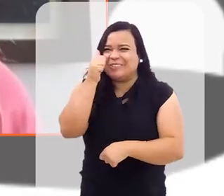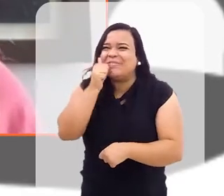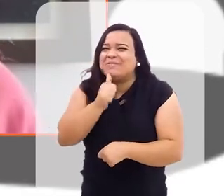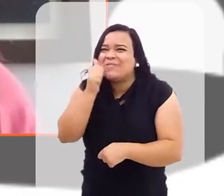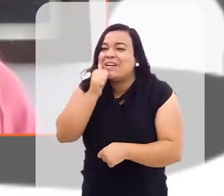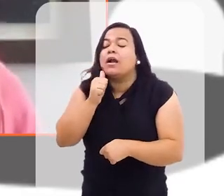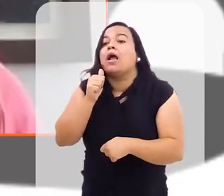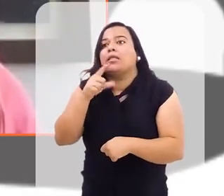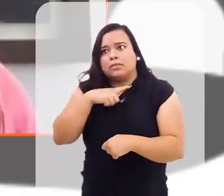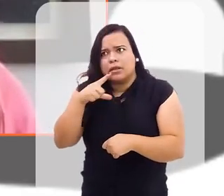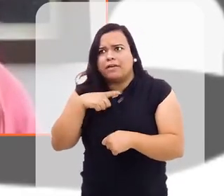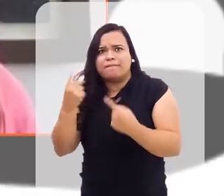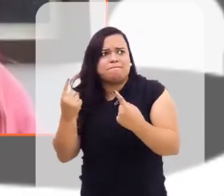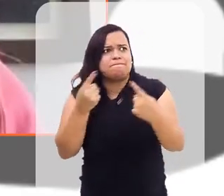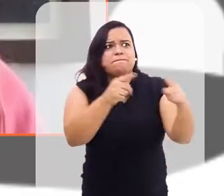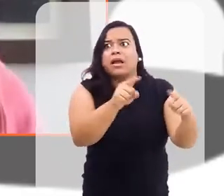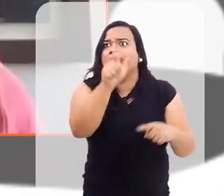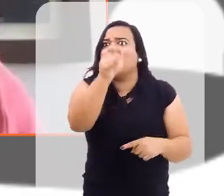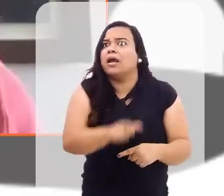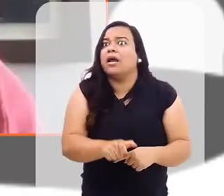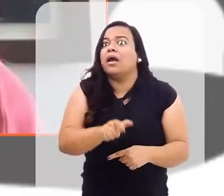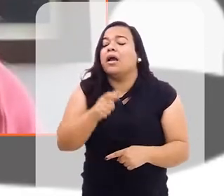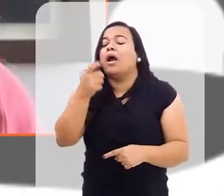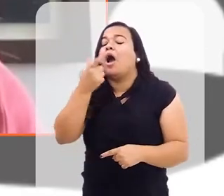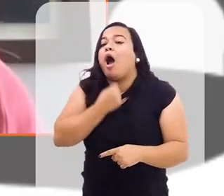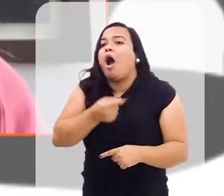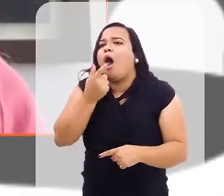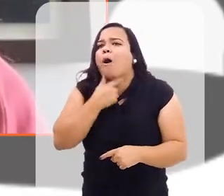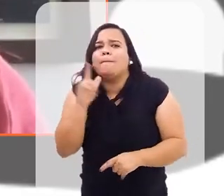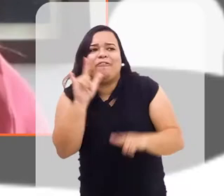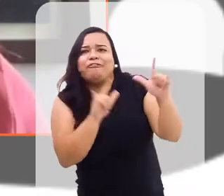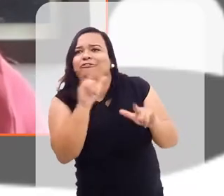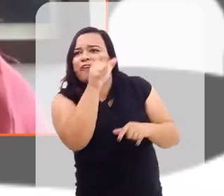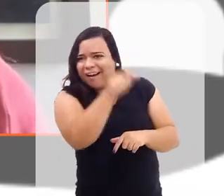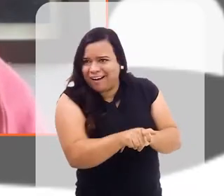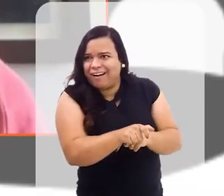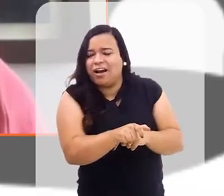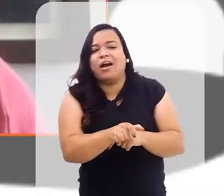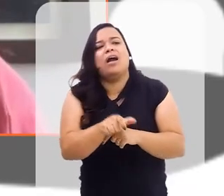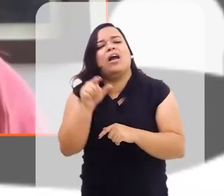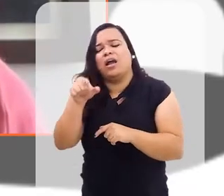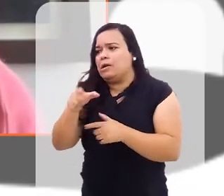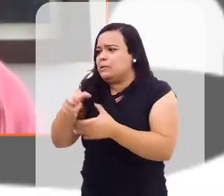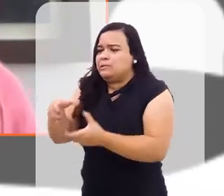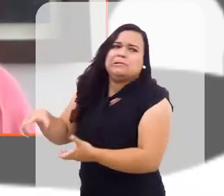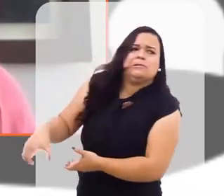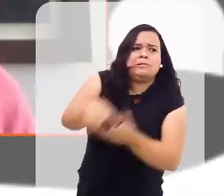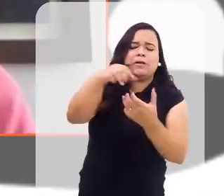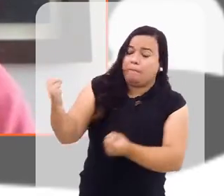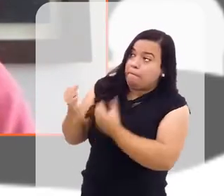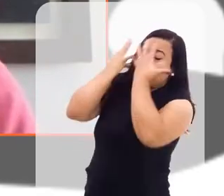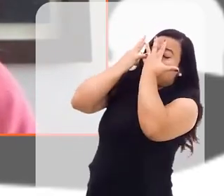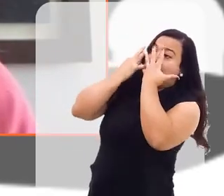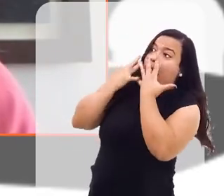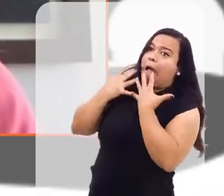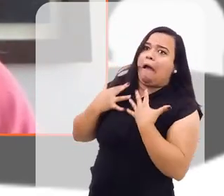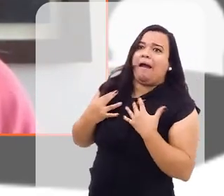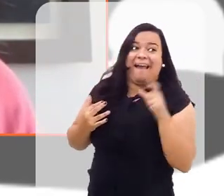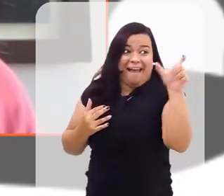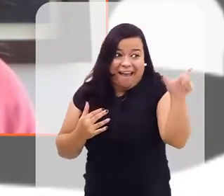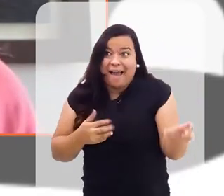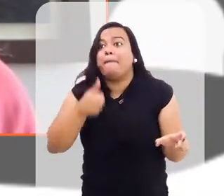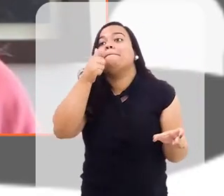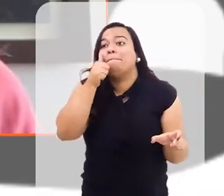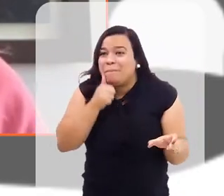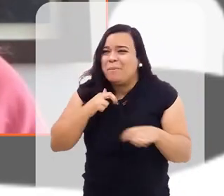fã. Essa modelo, inclusive, criou uma associação para ajudar vítimas desse tipo de crime, e